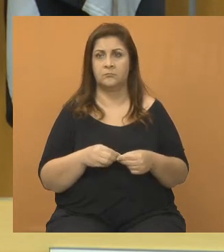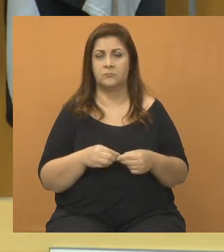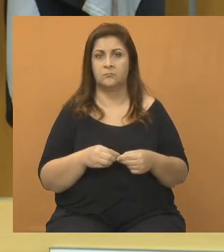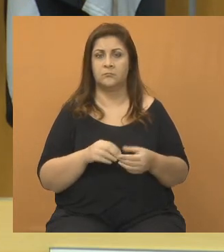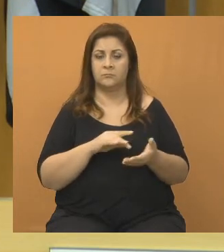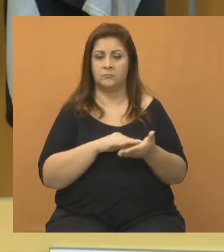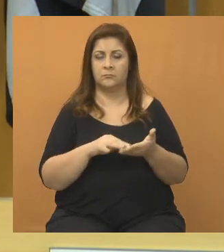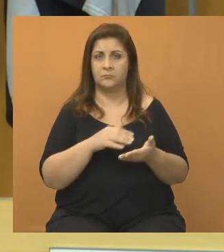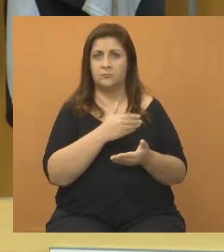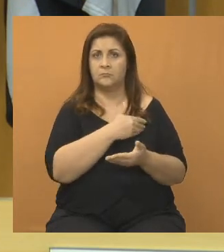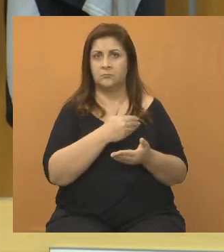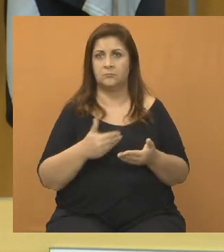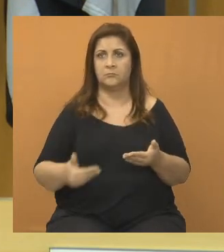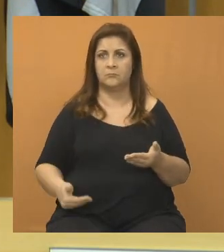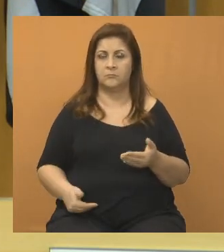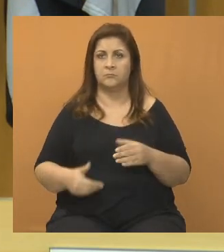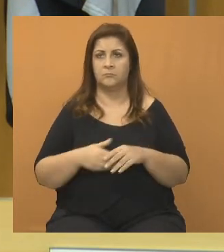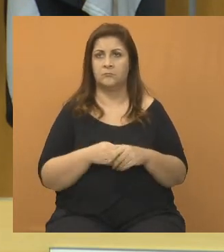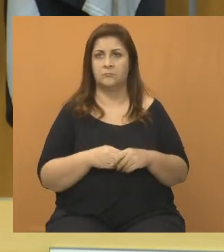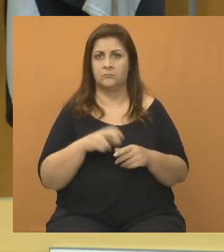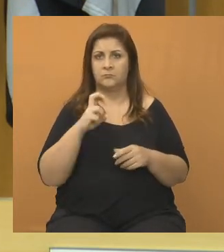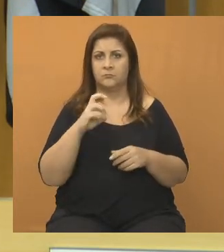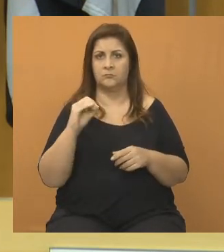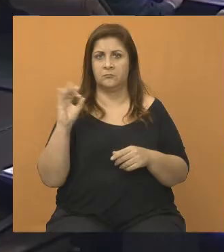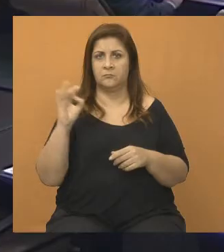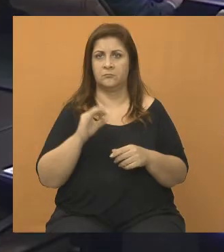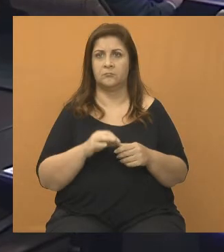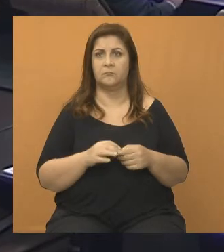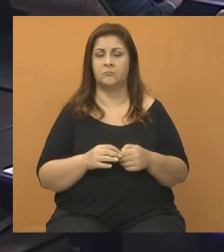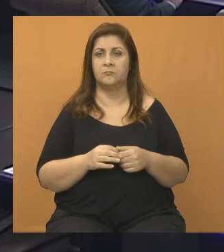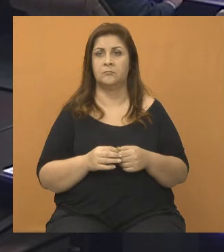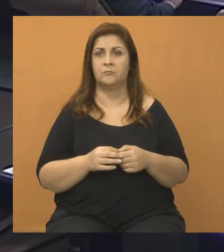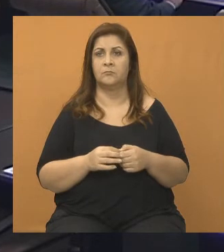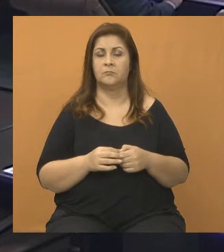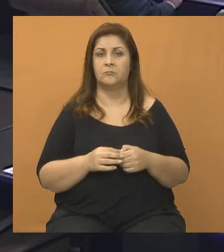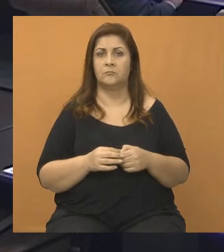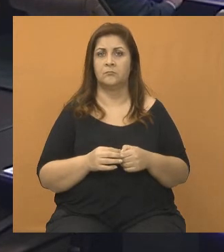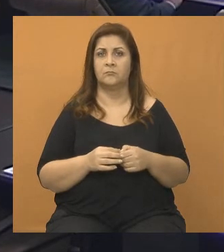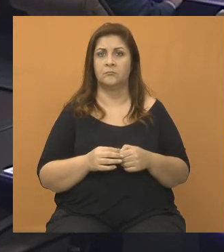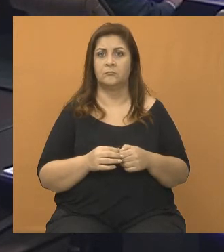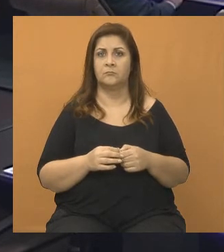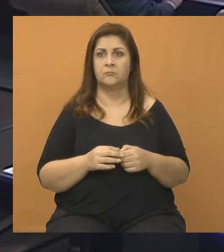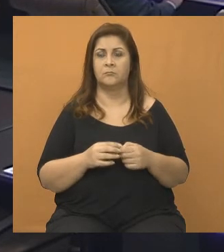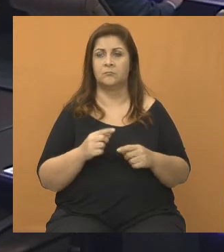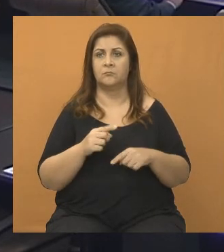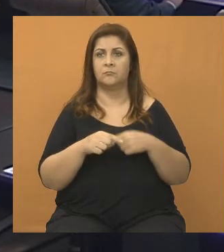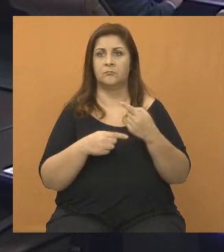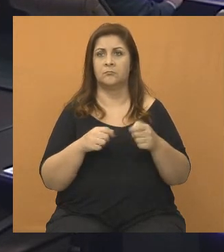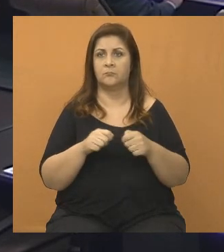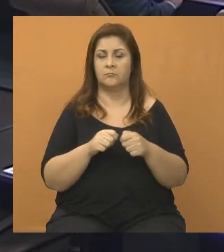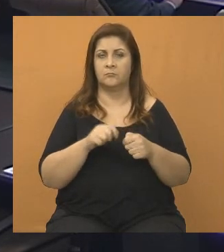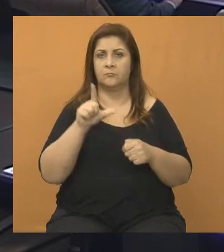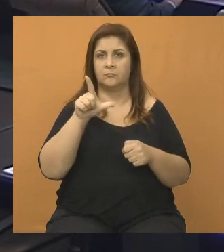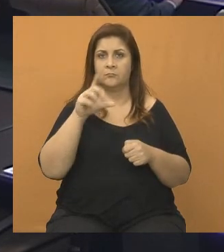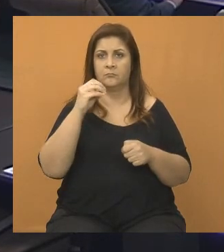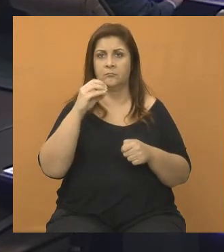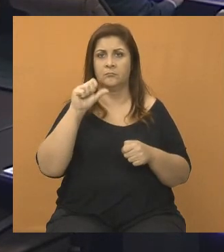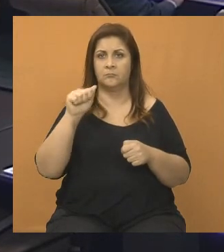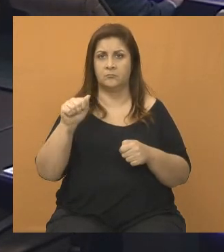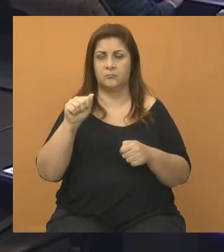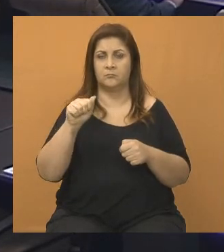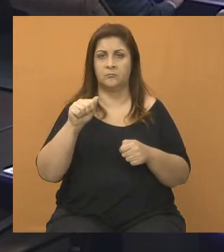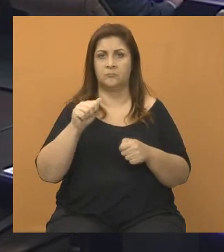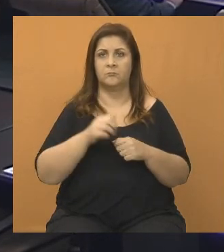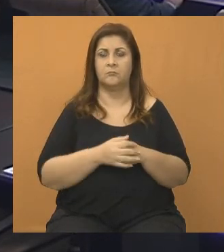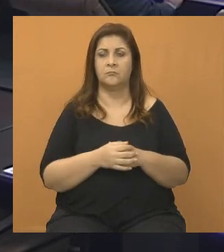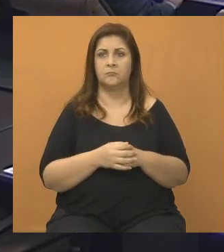Secretaria de Governo. 50%. 50%. Quando a gente for fazer a LOA, né, até esse ano, eu vou